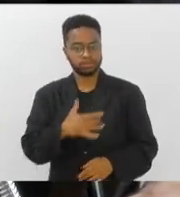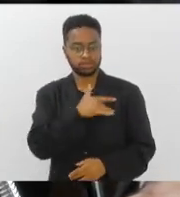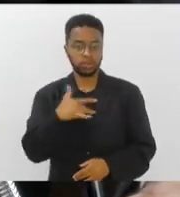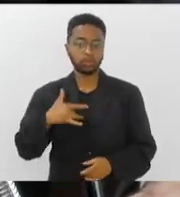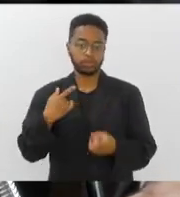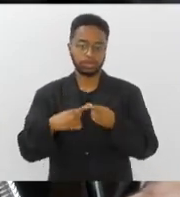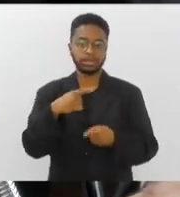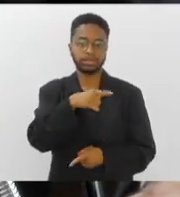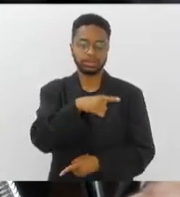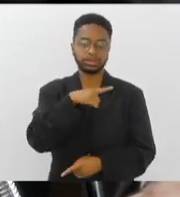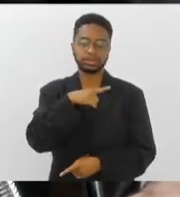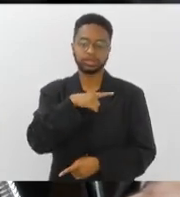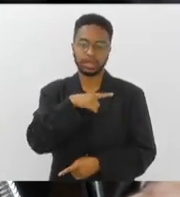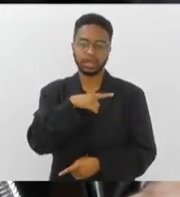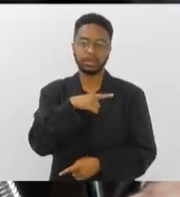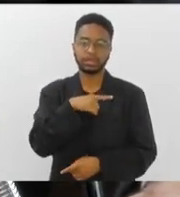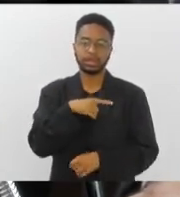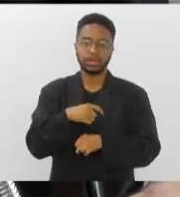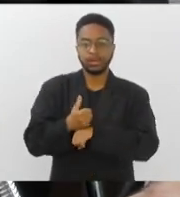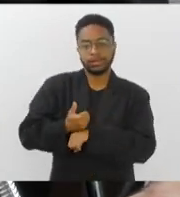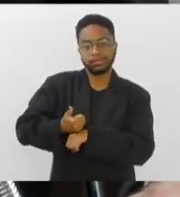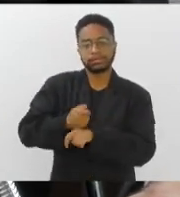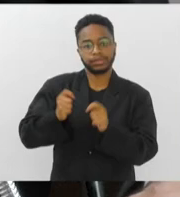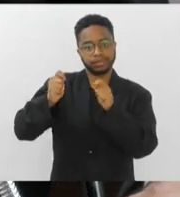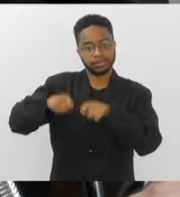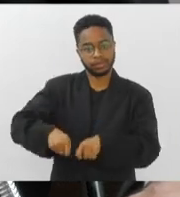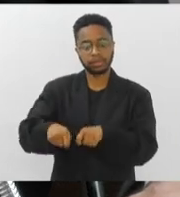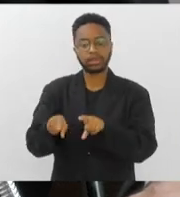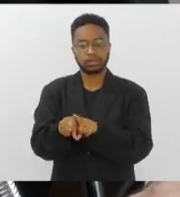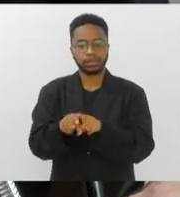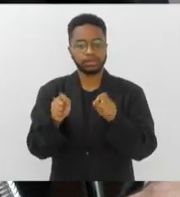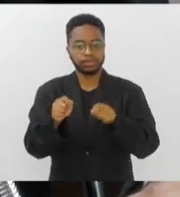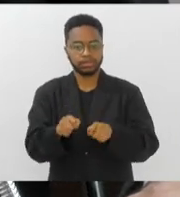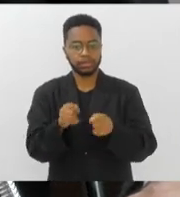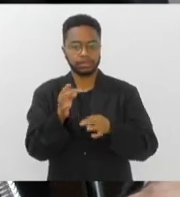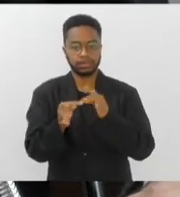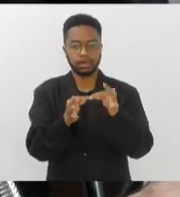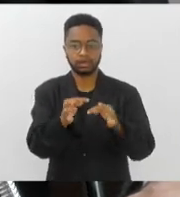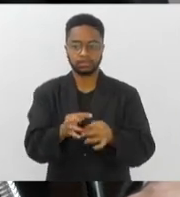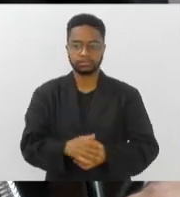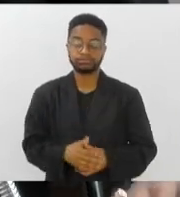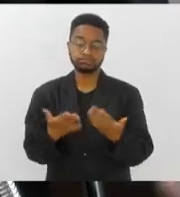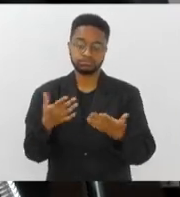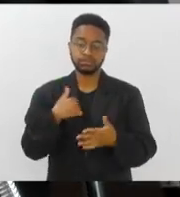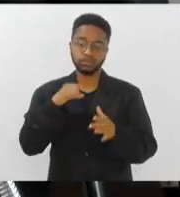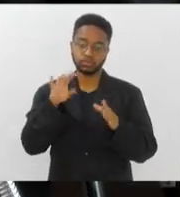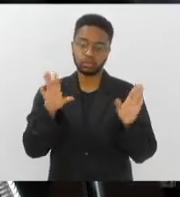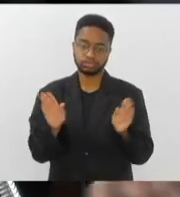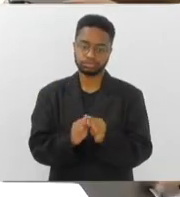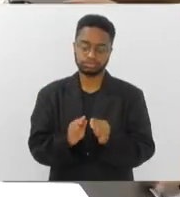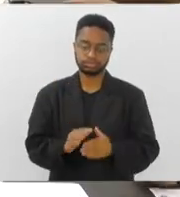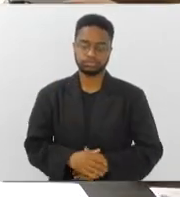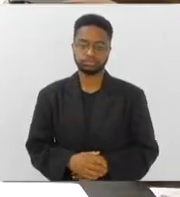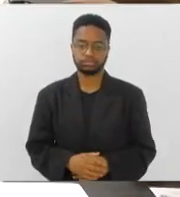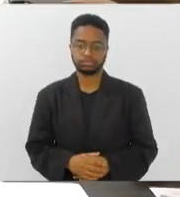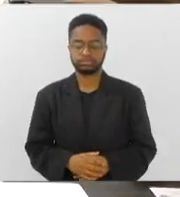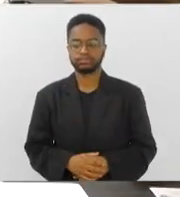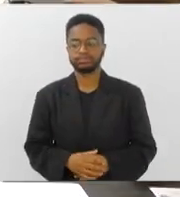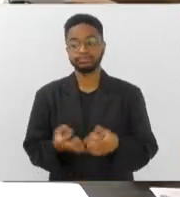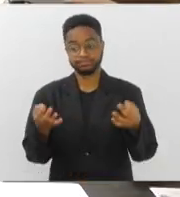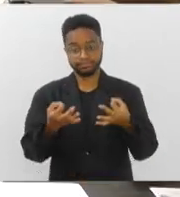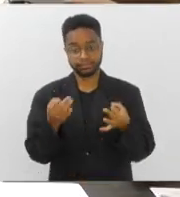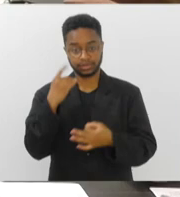a expertise e a competência para tanto. Era só a minha conclusão. Presidente.